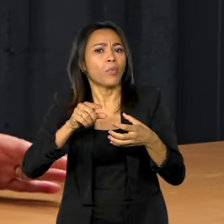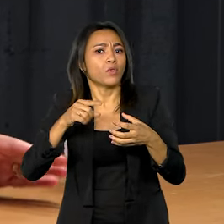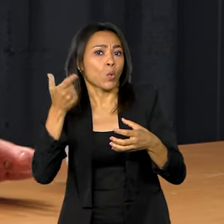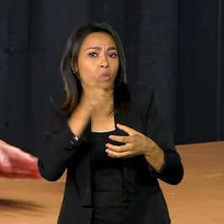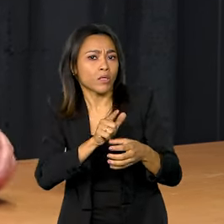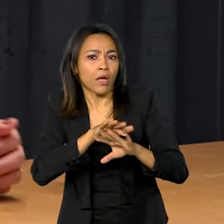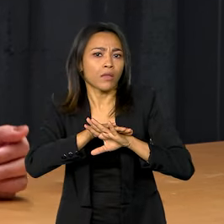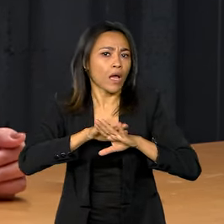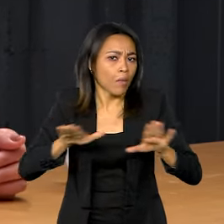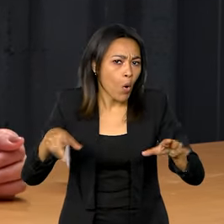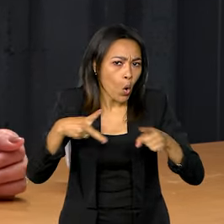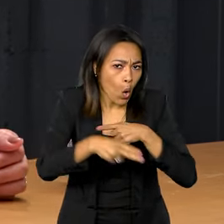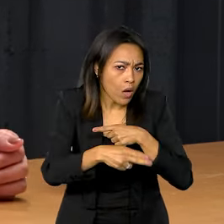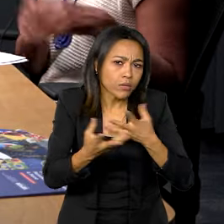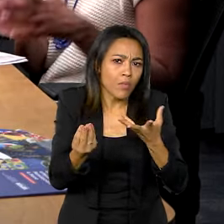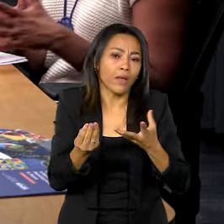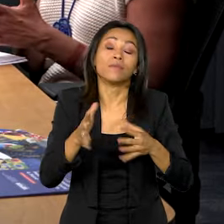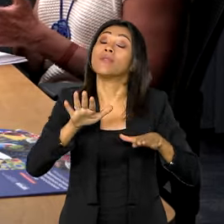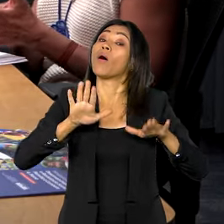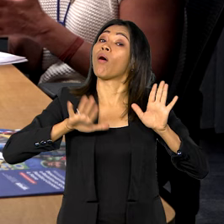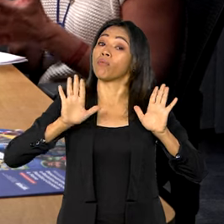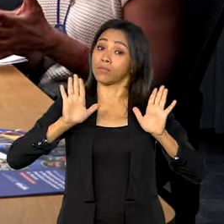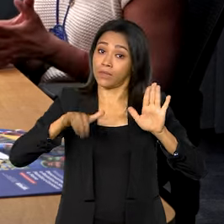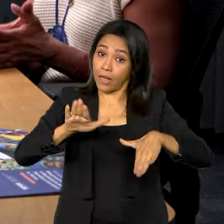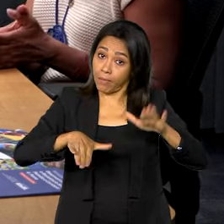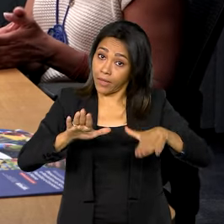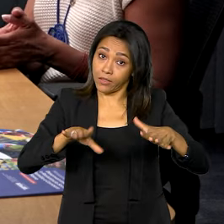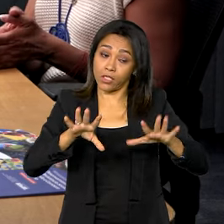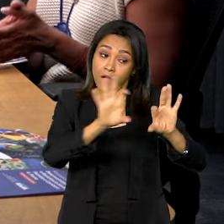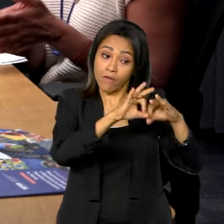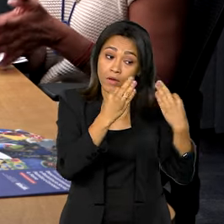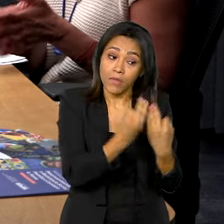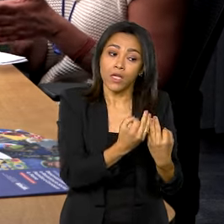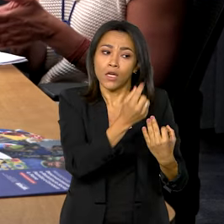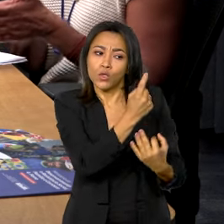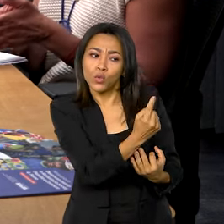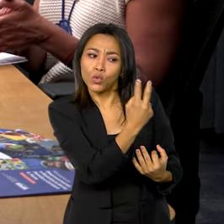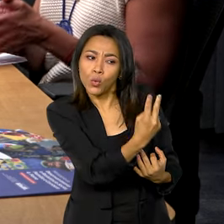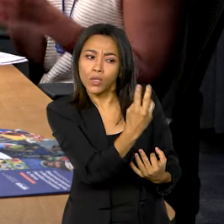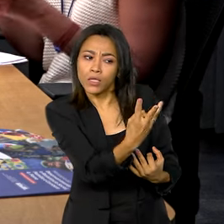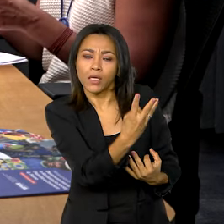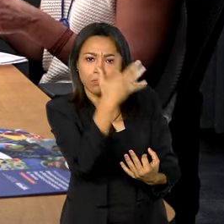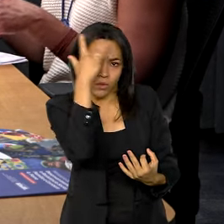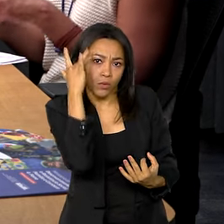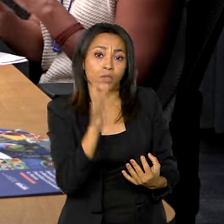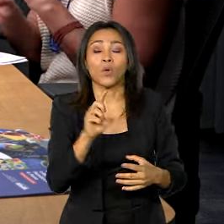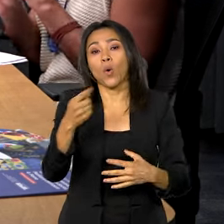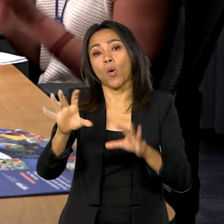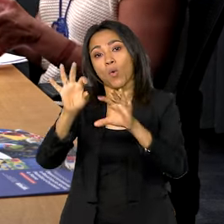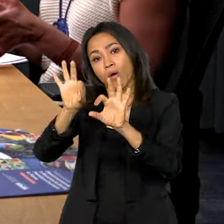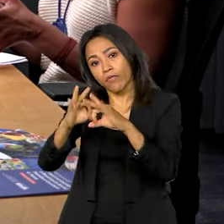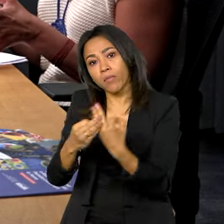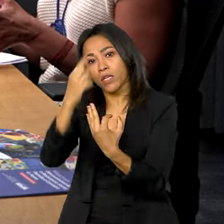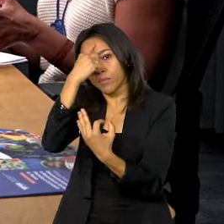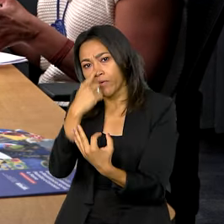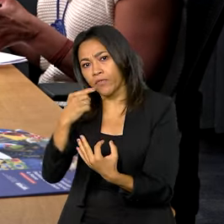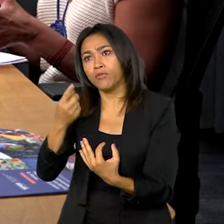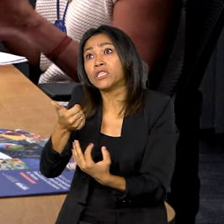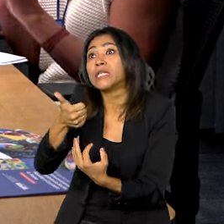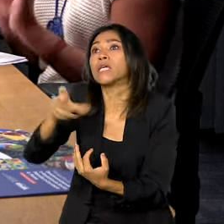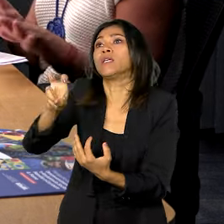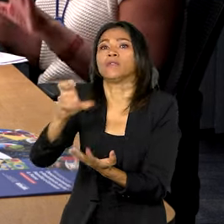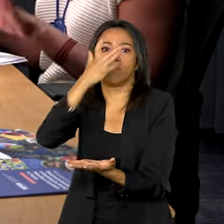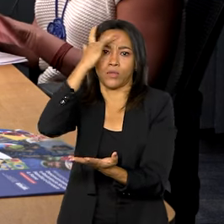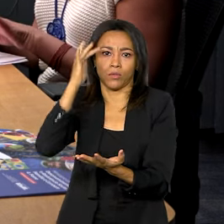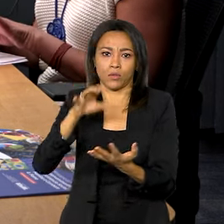recebe mais não não independente como eu falei assim Tanto faz uma família de duas três pessoas como uma família de 15 pessoas